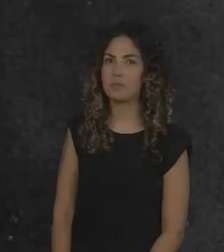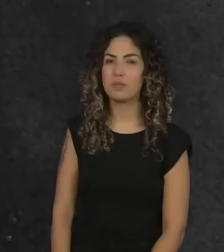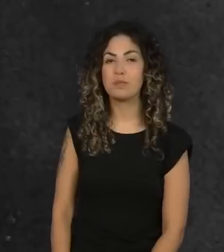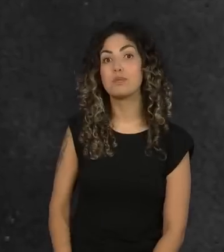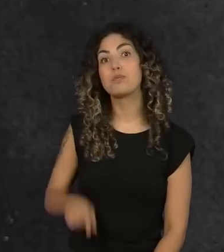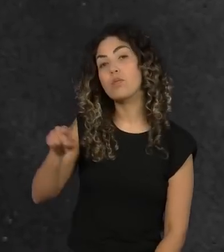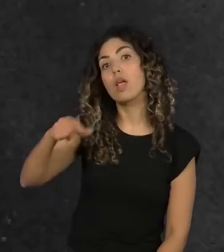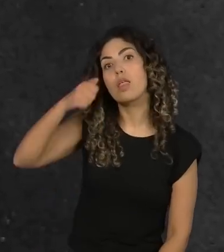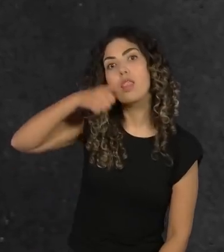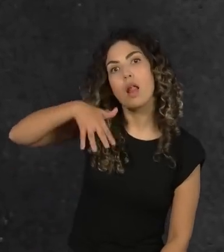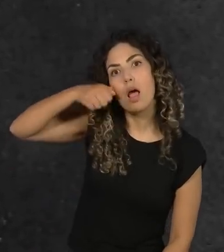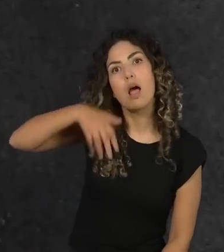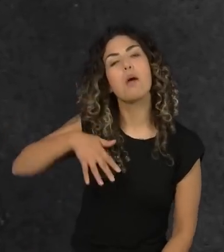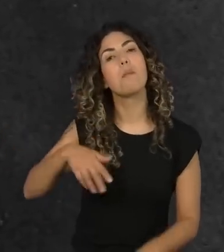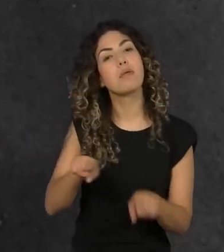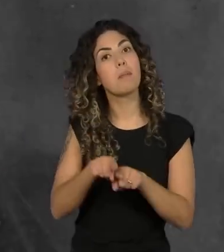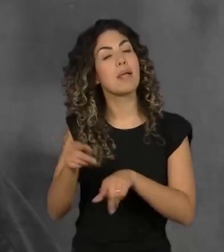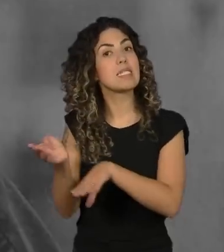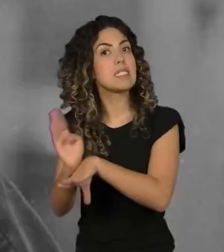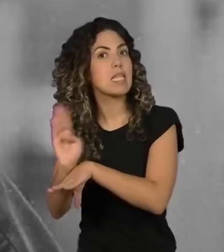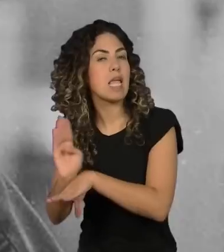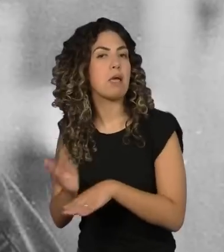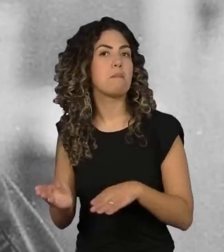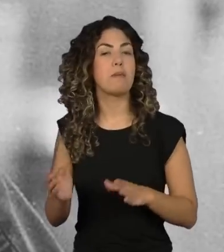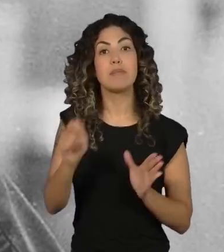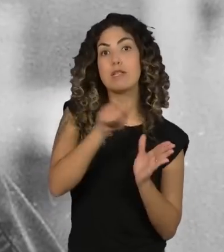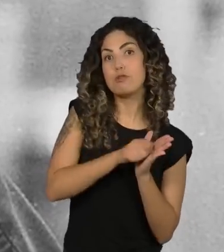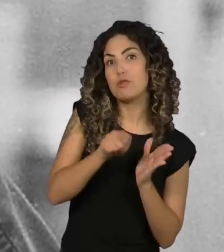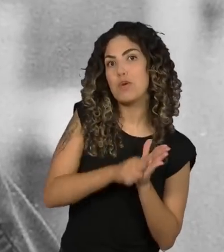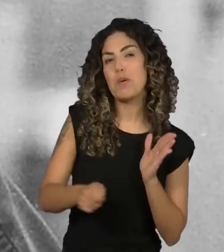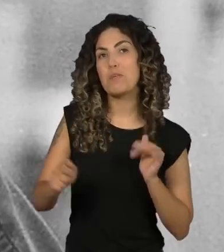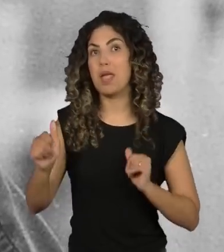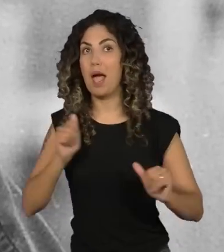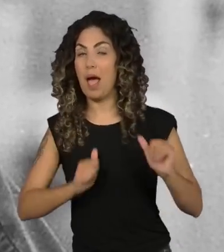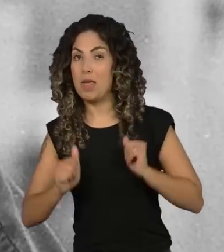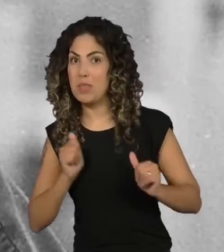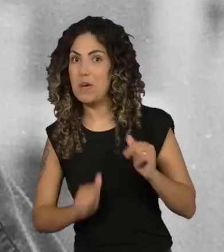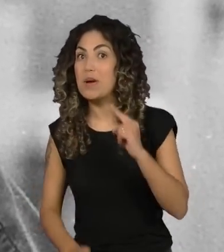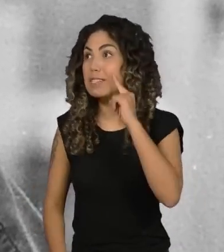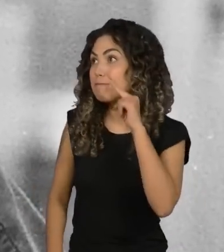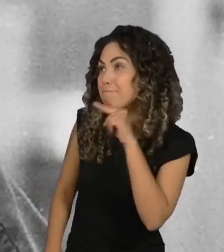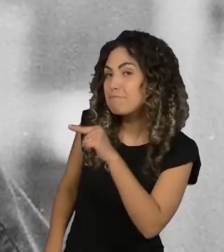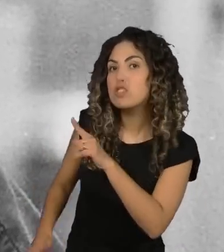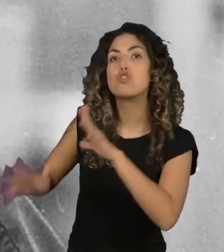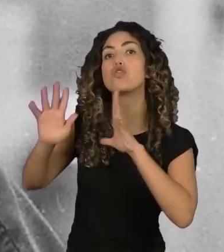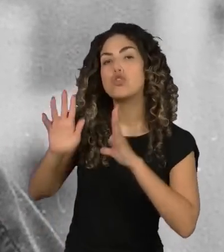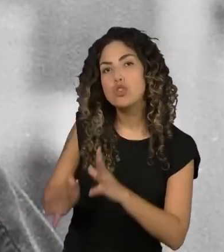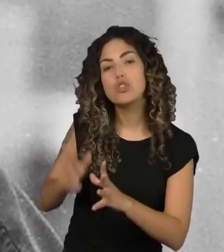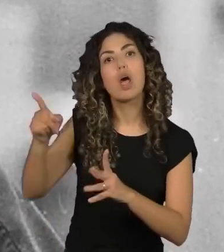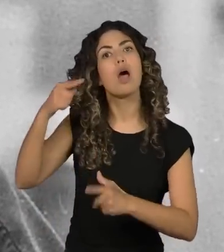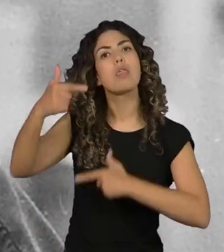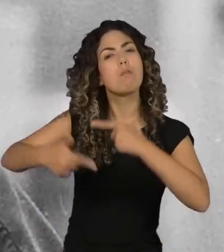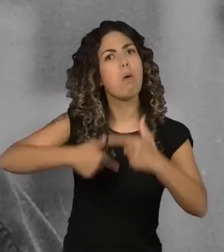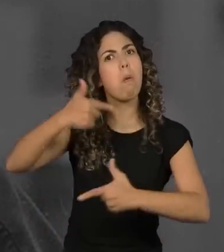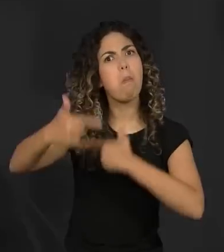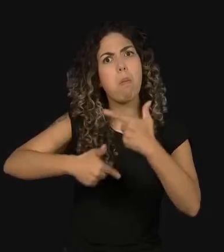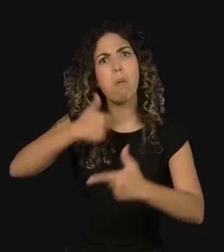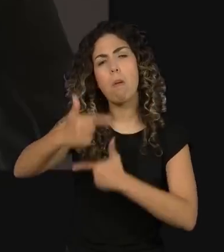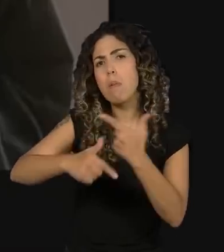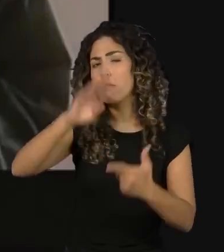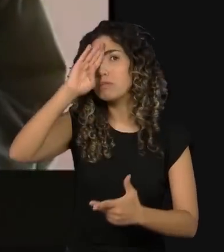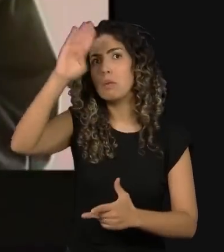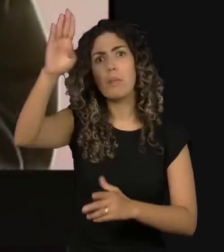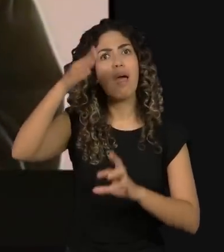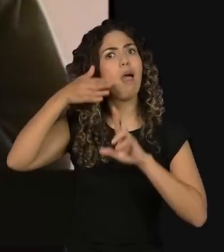Dramaturgo, cineasta, escritor e ator, Domingos de Oliveira foi do time de criadores mais fundamentais para os